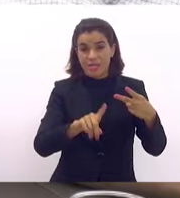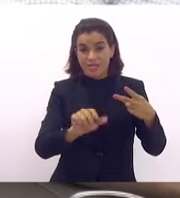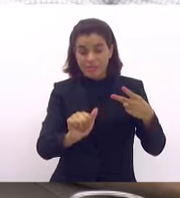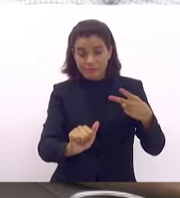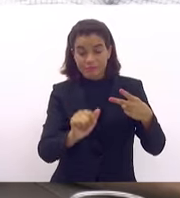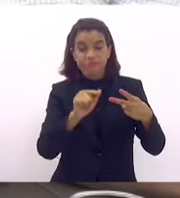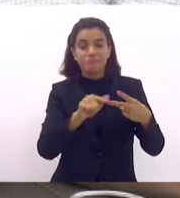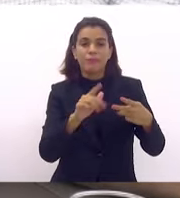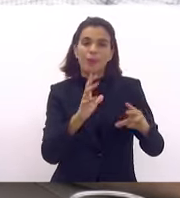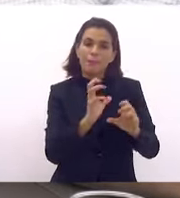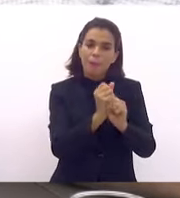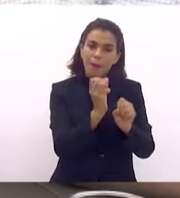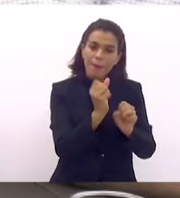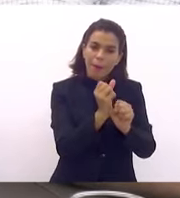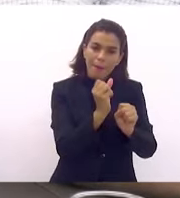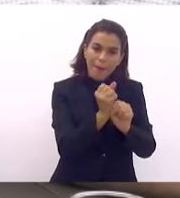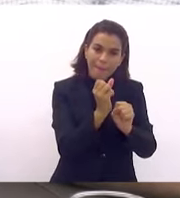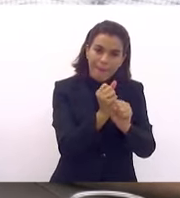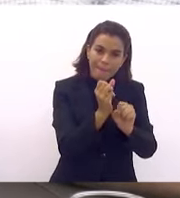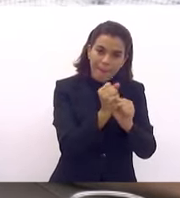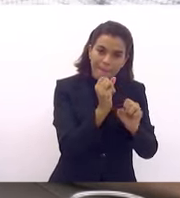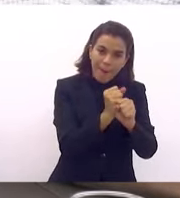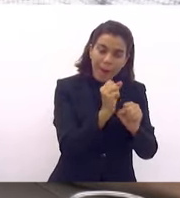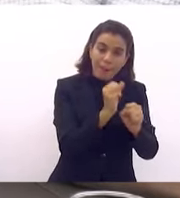recalculasse, com base nesse aporte,